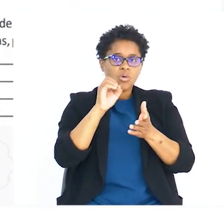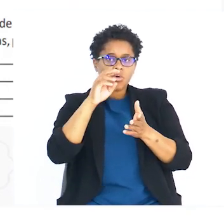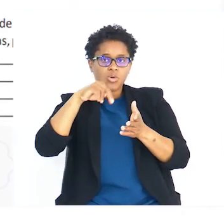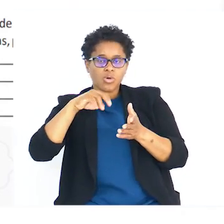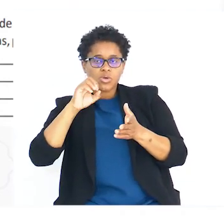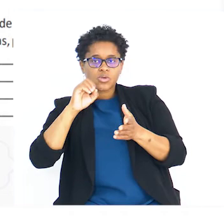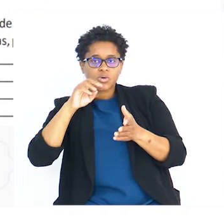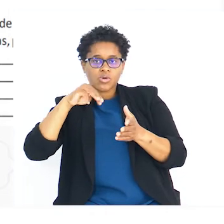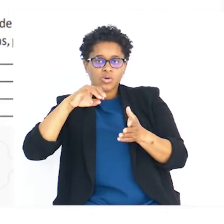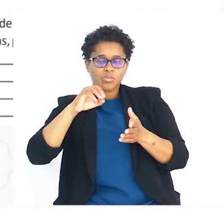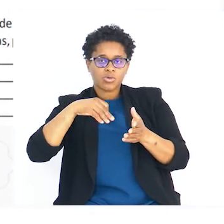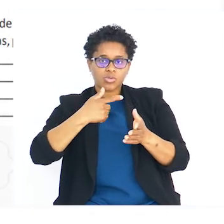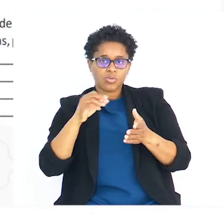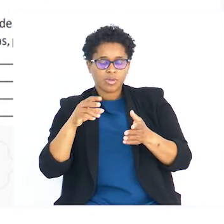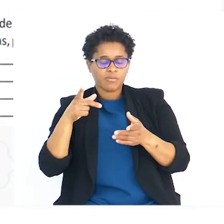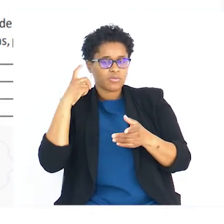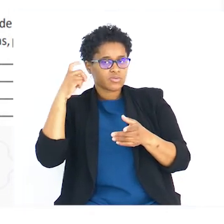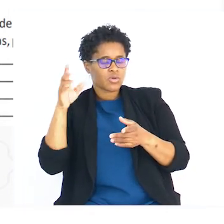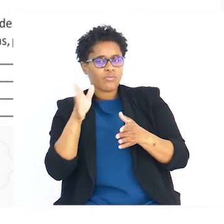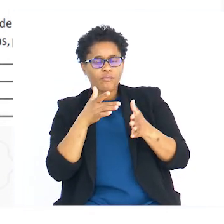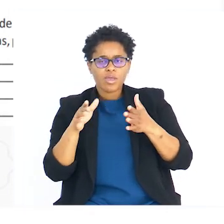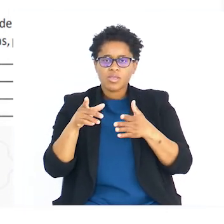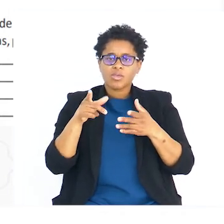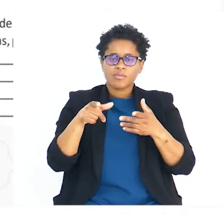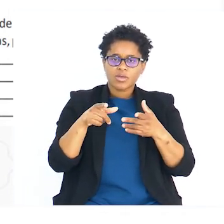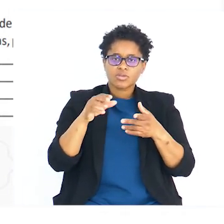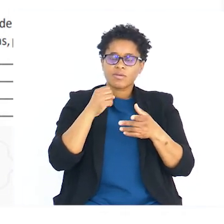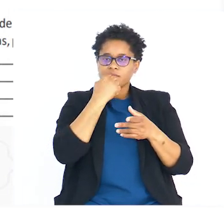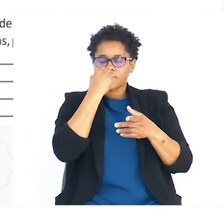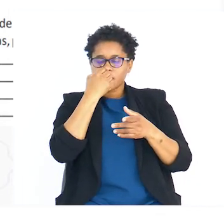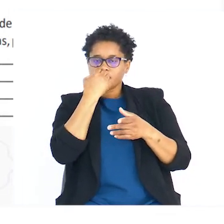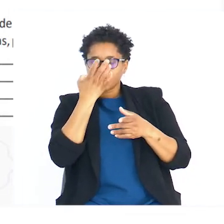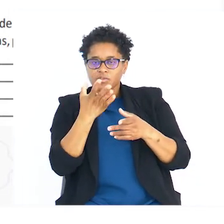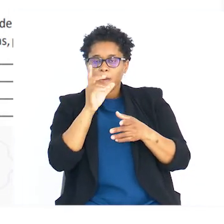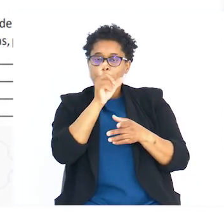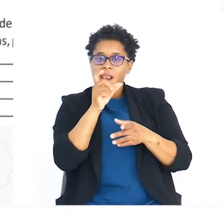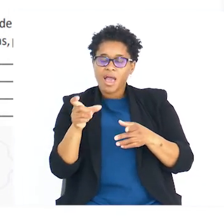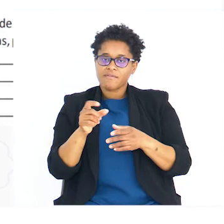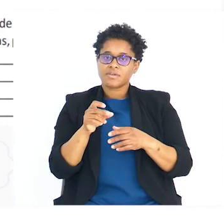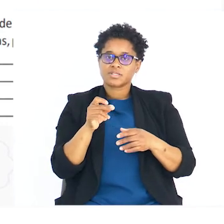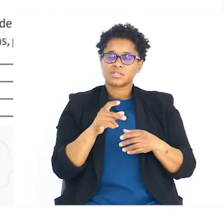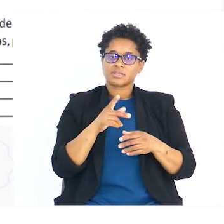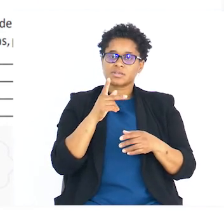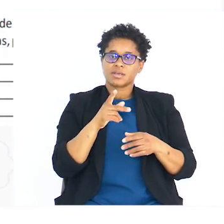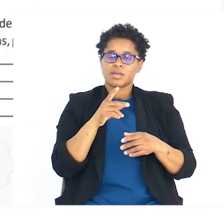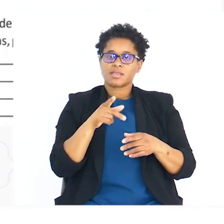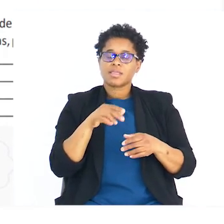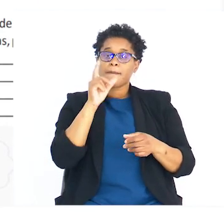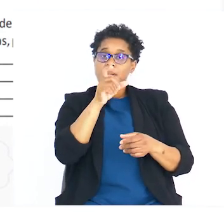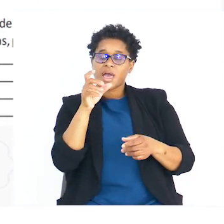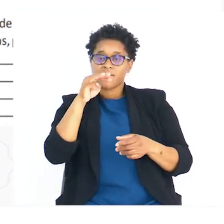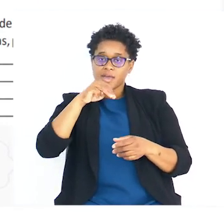do vento. Completo as pétalas da flor com palavras da área vocabular da palavra mar. Temos